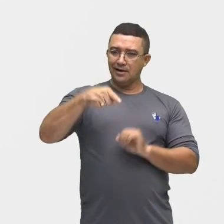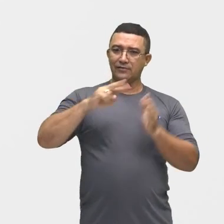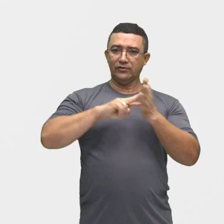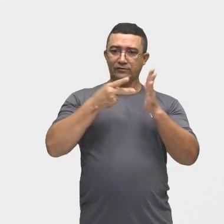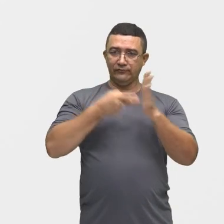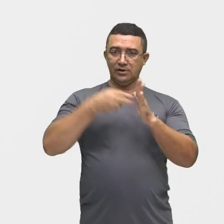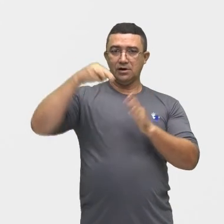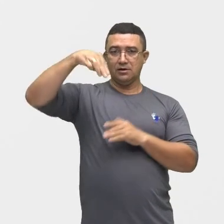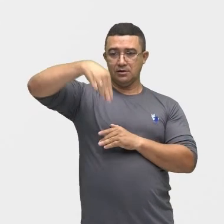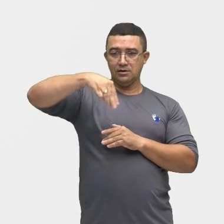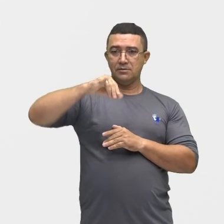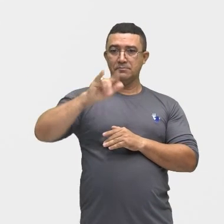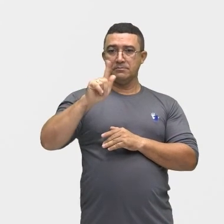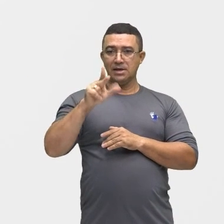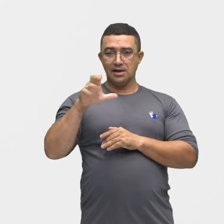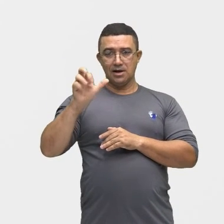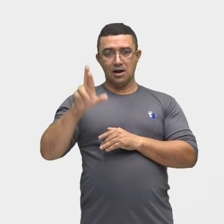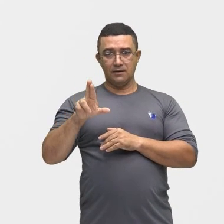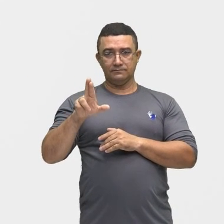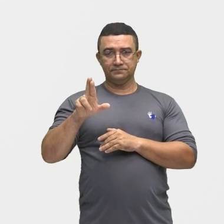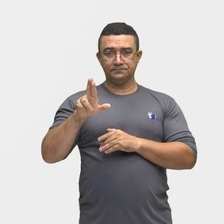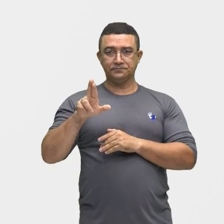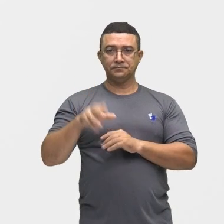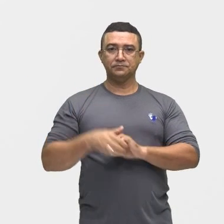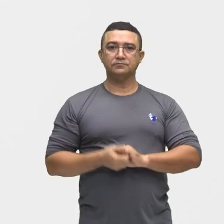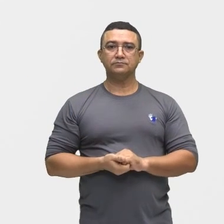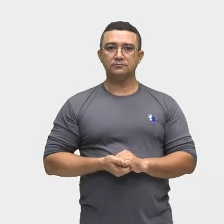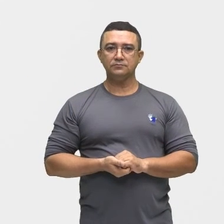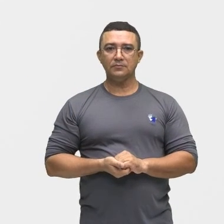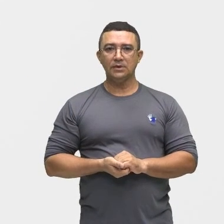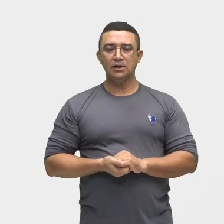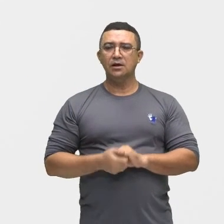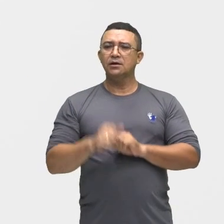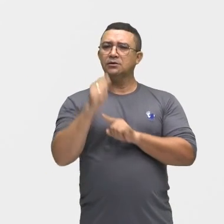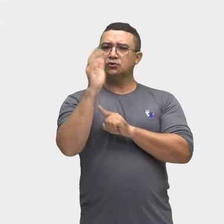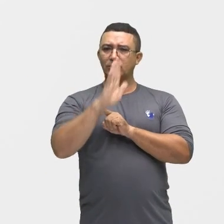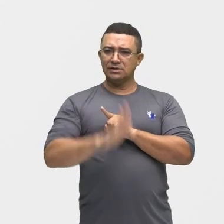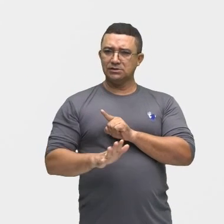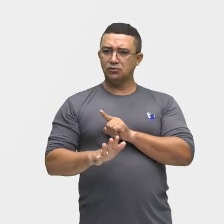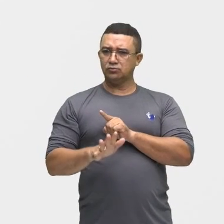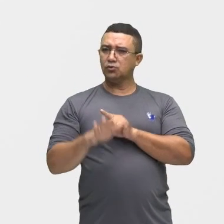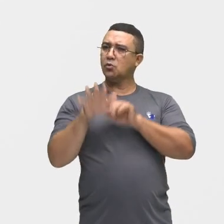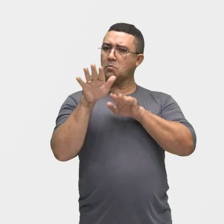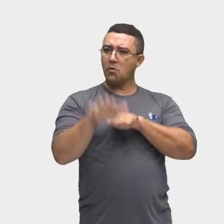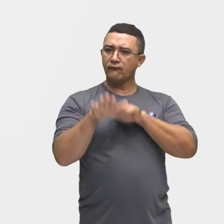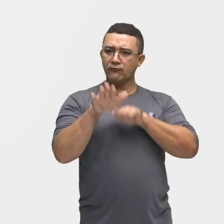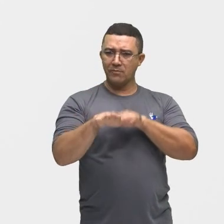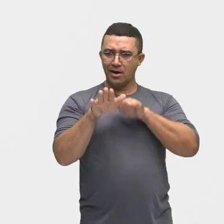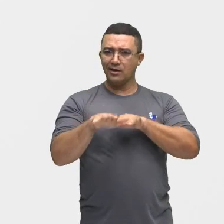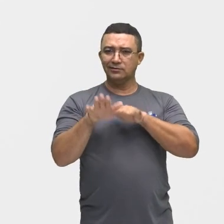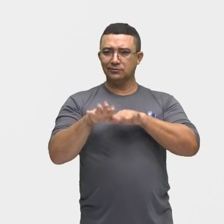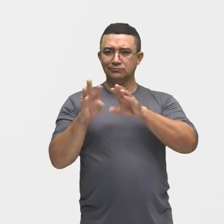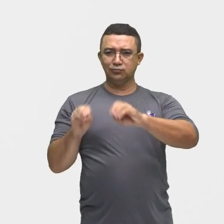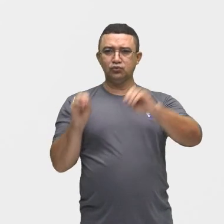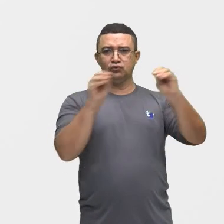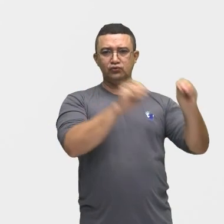para o outro, né? Você está se movimentando ali no espaço. E no Brasil, os movimentos migratórios estão